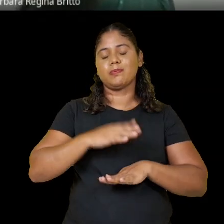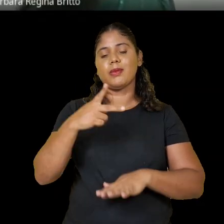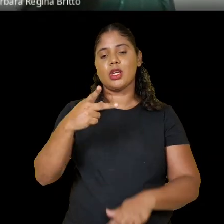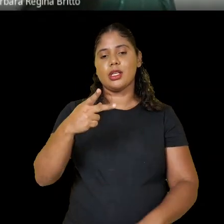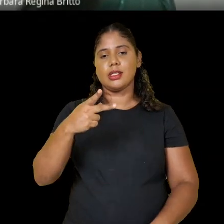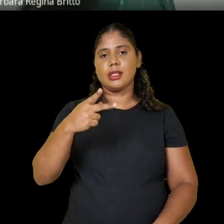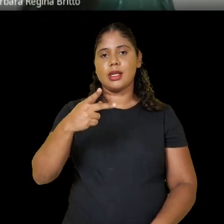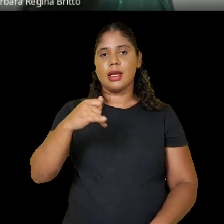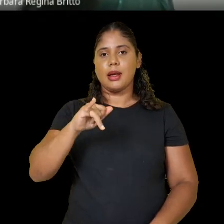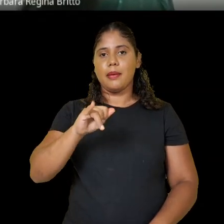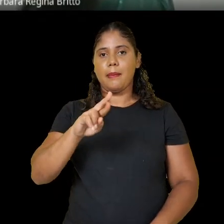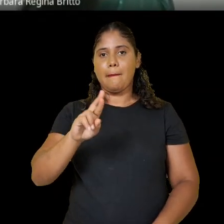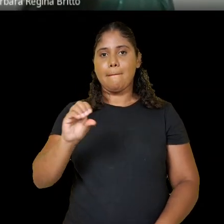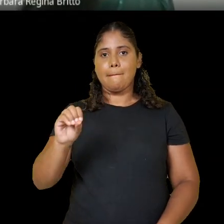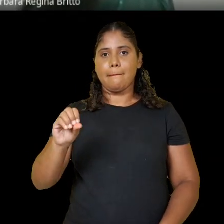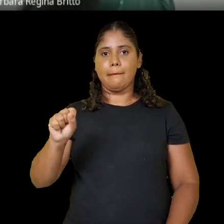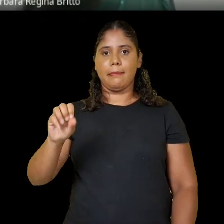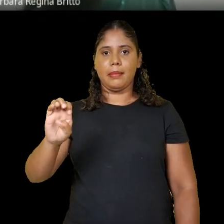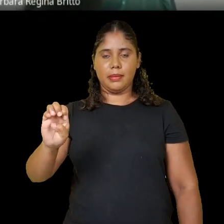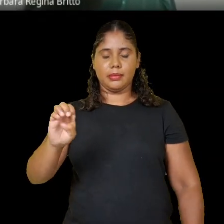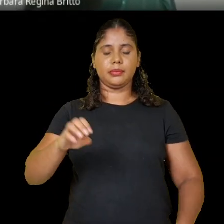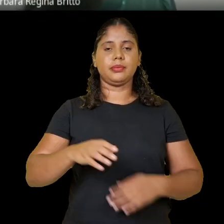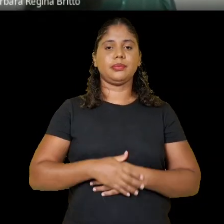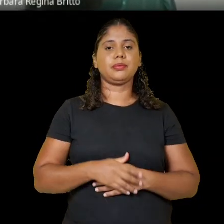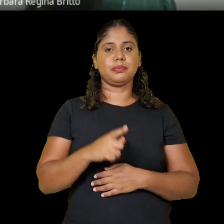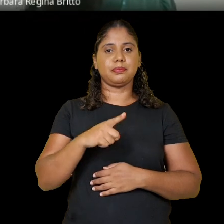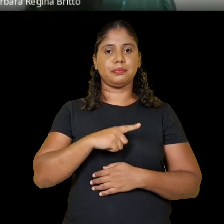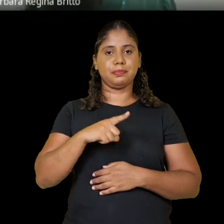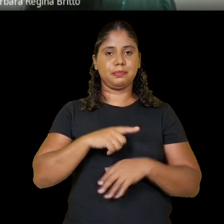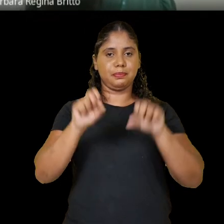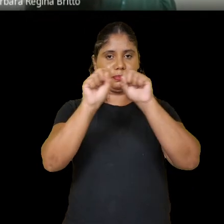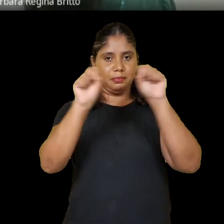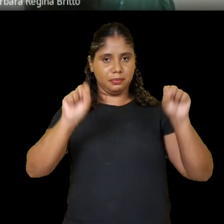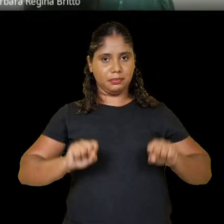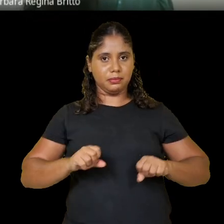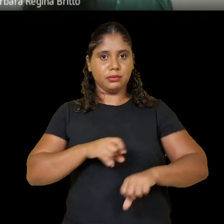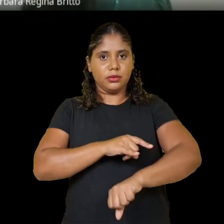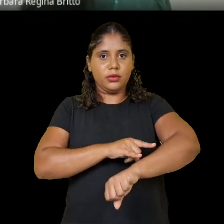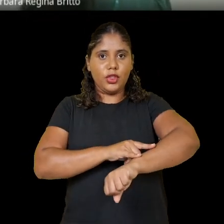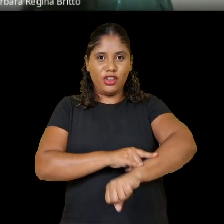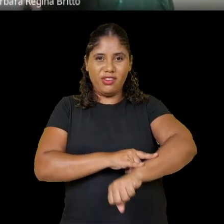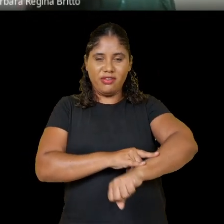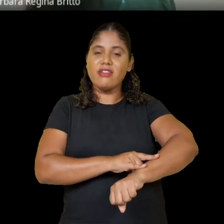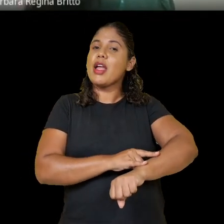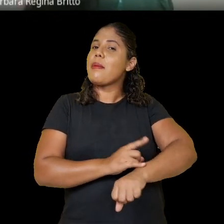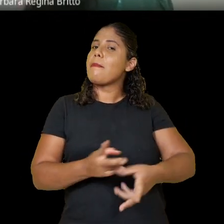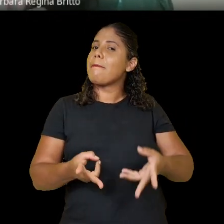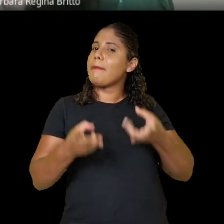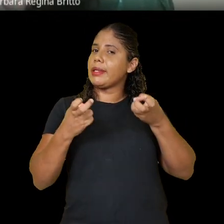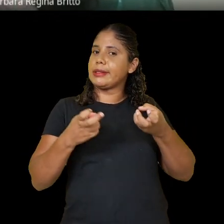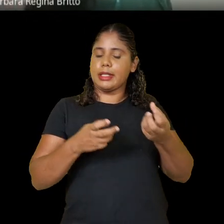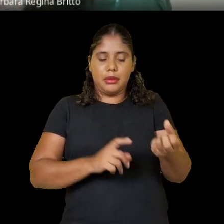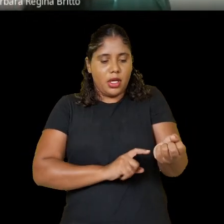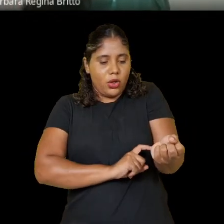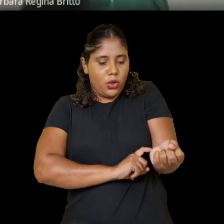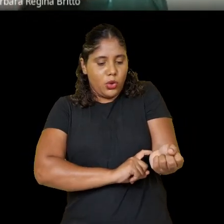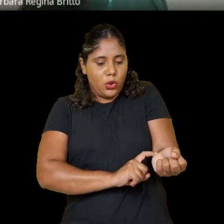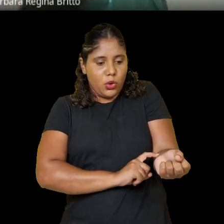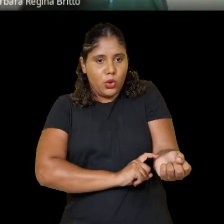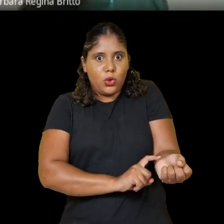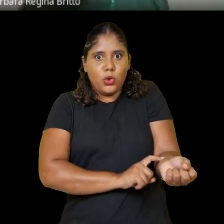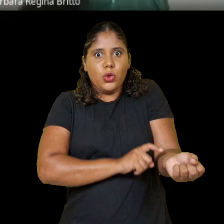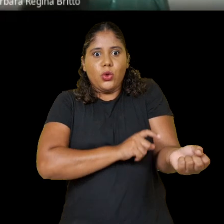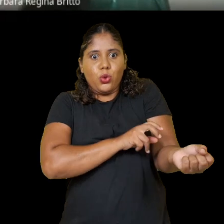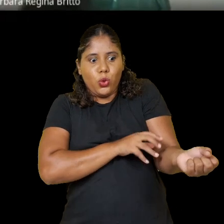As alterações do sistema urinário, a gente vai perceber que o aumento, né, do volume sanguíneo e a elevação da taxa de